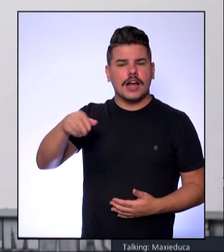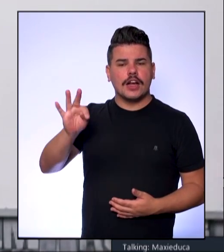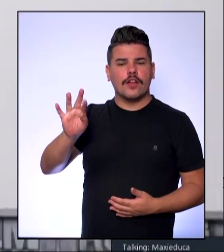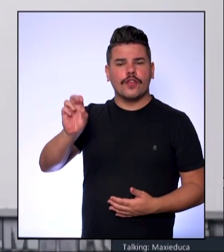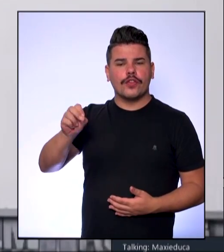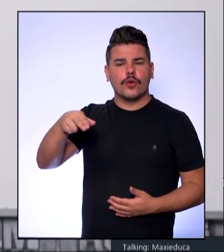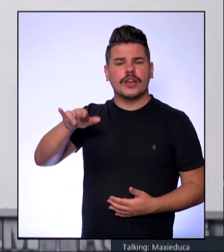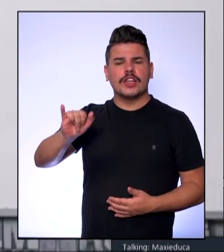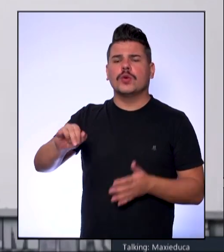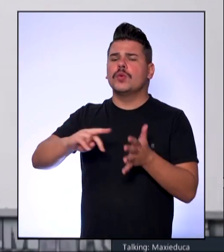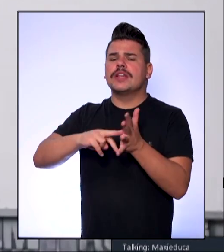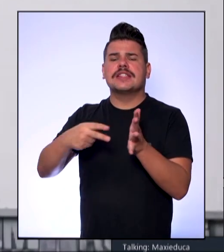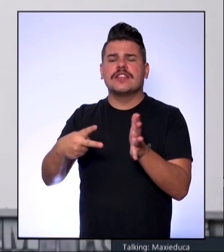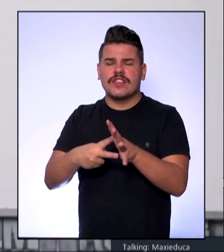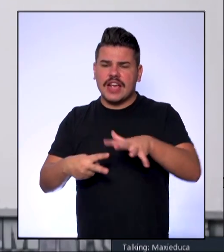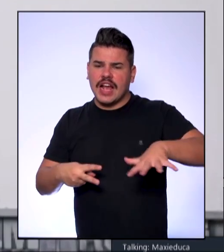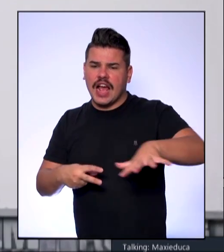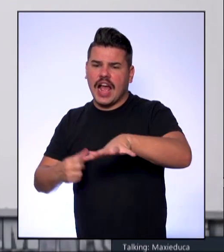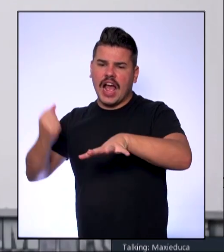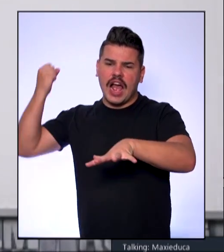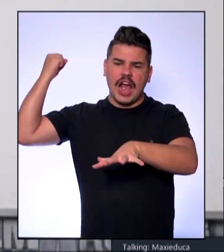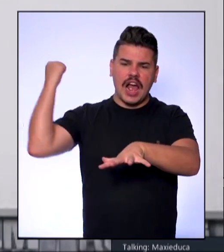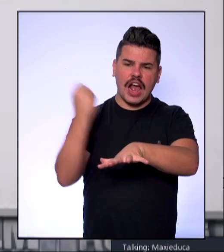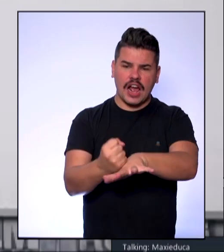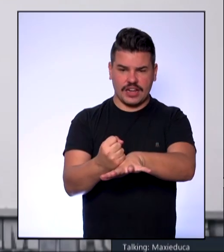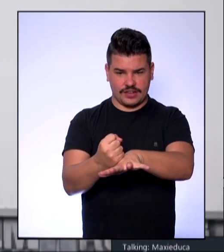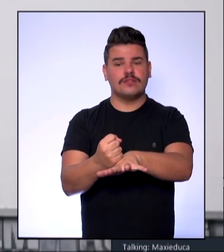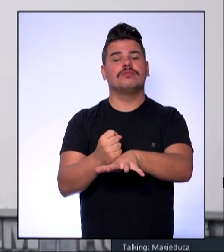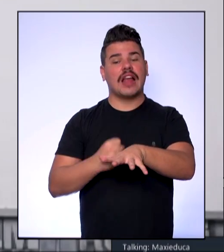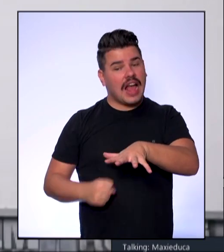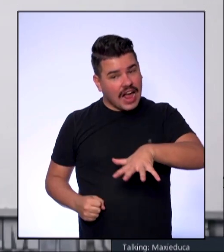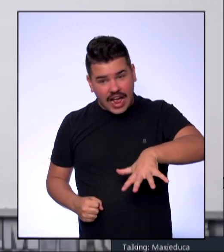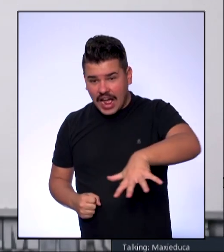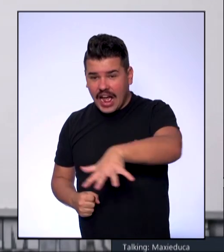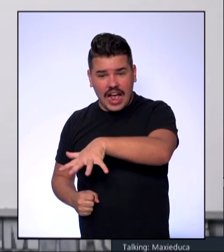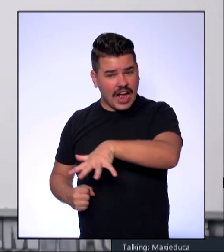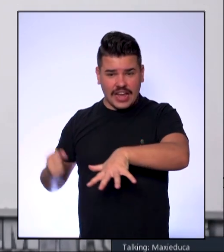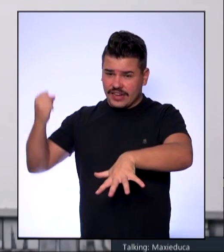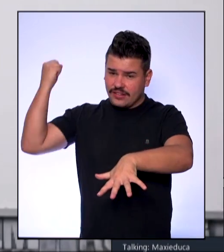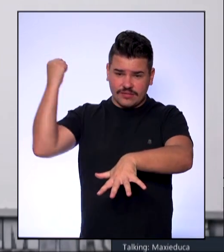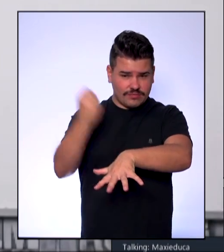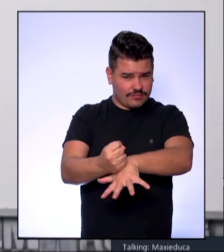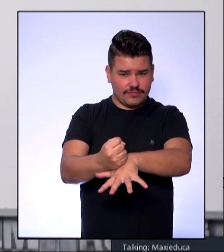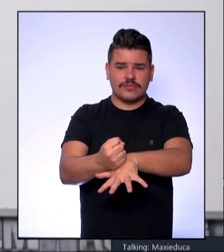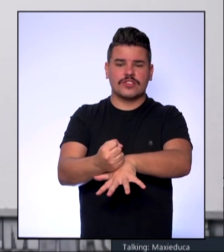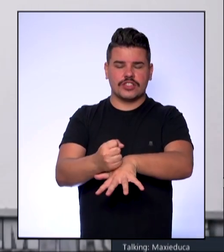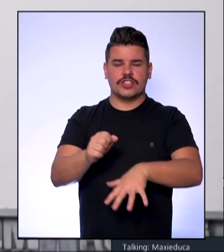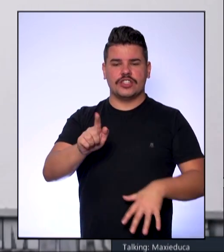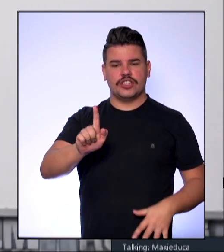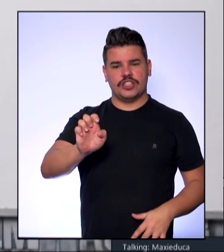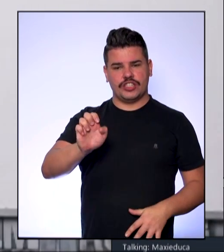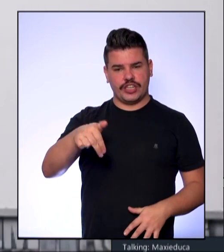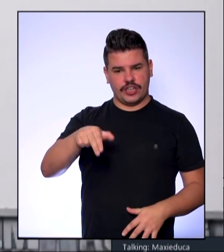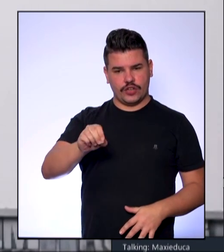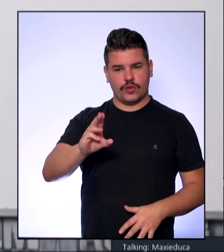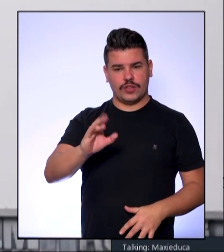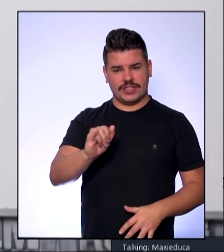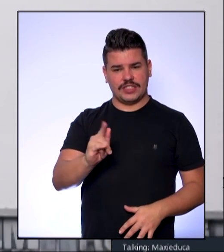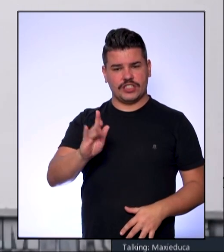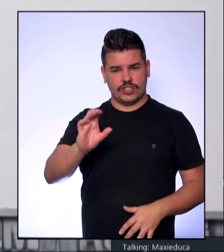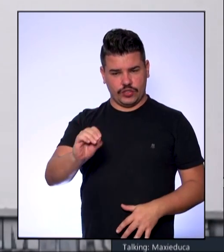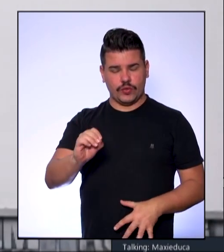genocídio? Galera, genocídio é dizimar massivamente uma comunidade. Exemplo de genocídio, a Marcha para o Oeste,